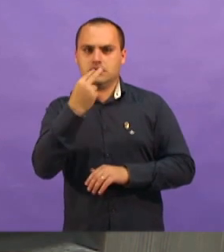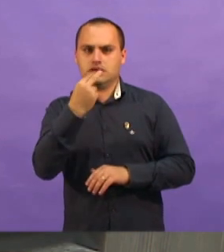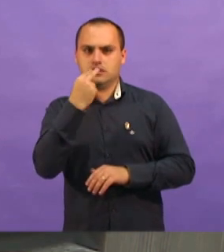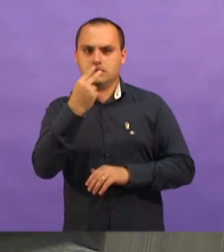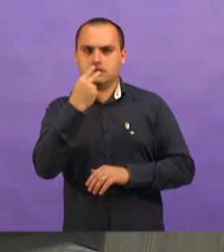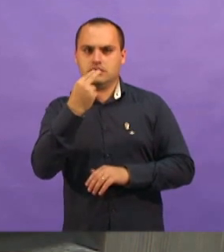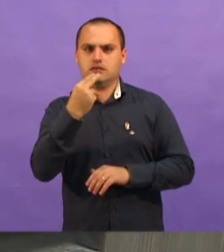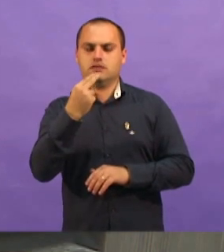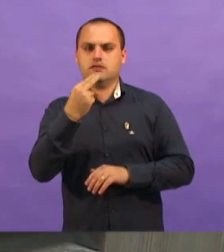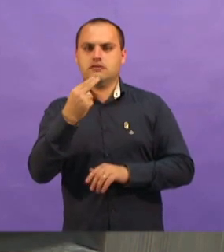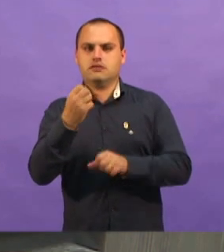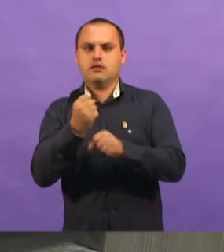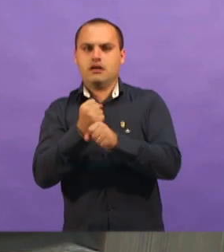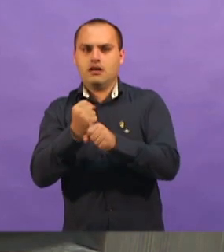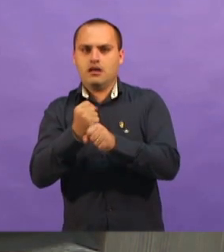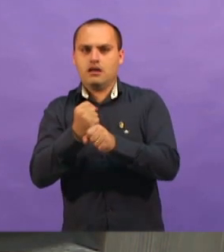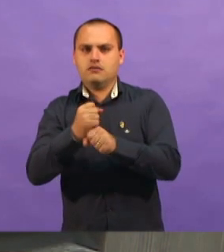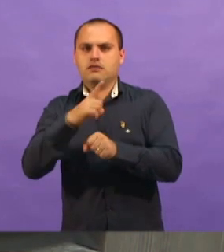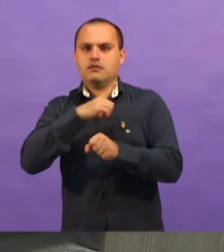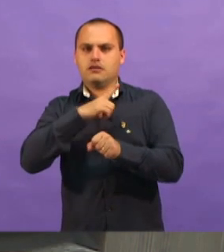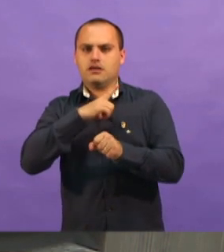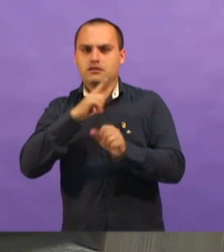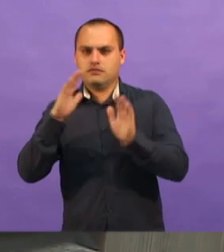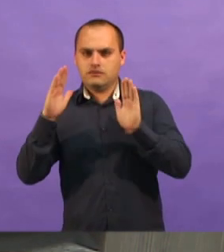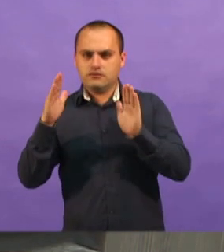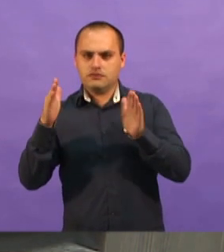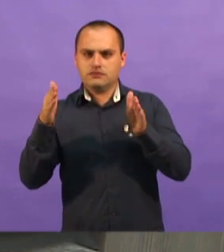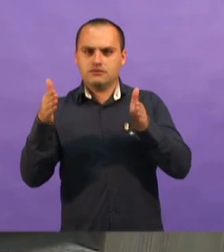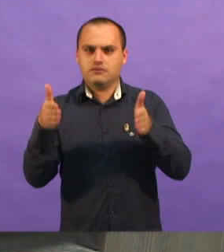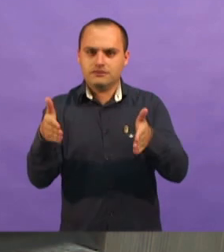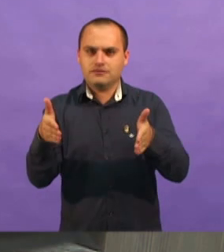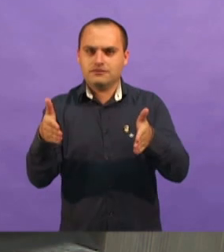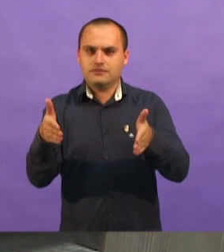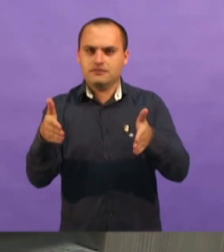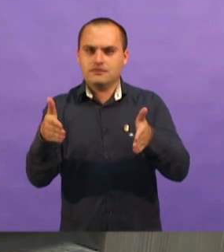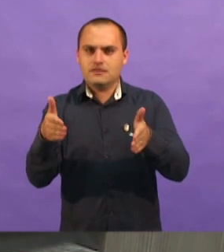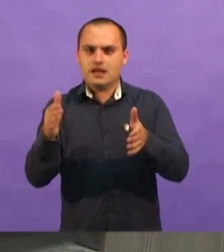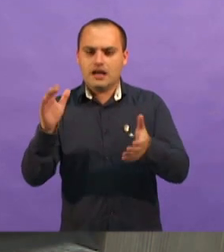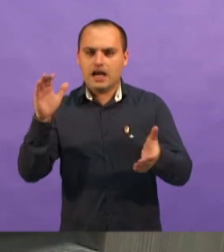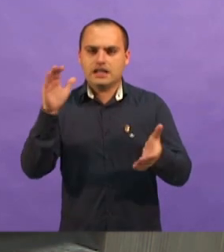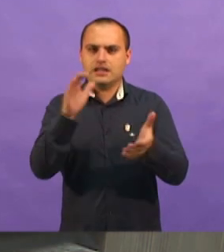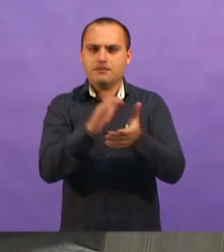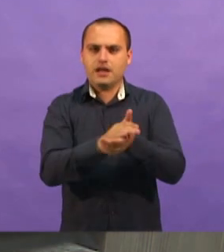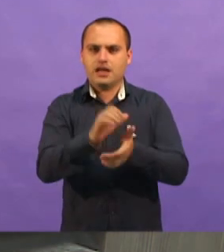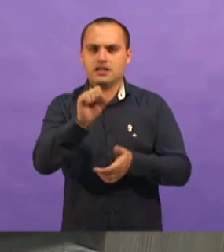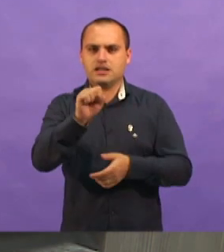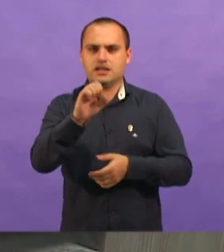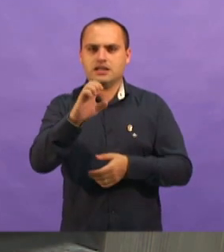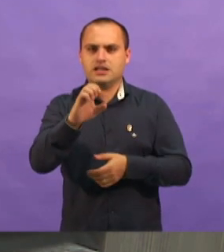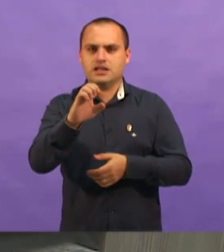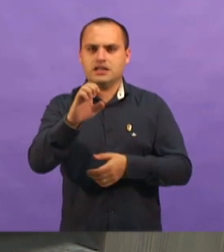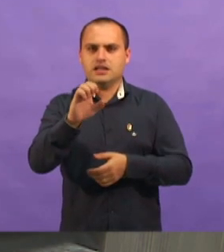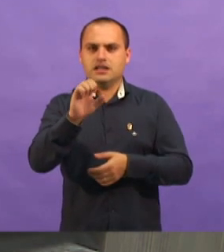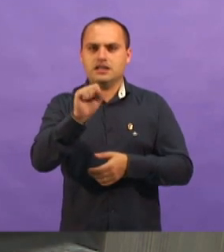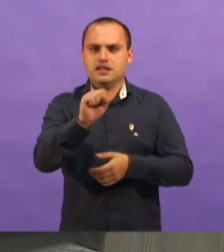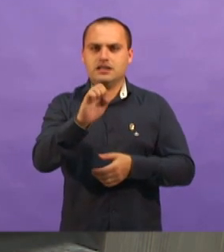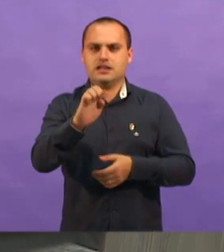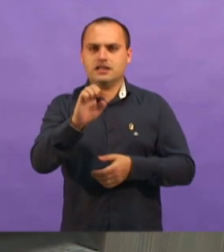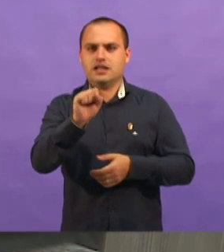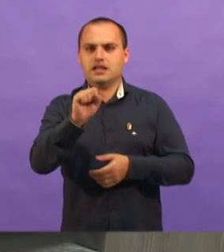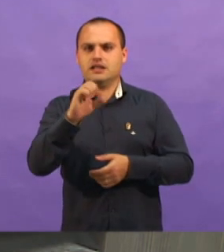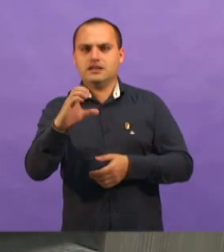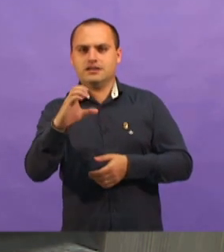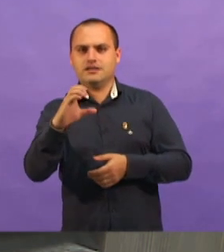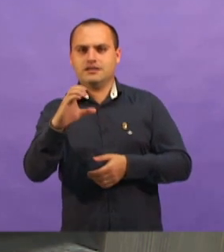todo ano nos brinda sempre. Esse ano foi com um casamento Sesc Centenários. Ou seja, se as pessoas estivessem vivas,